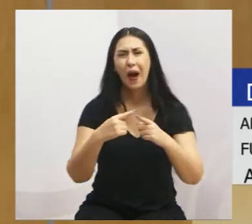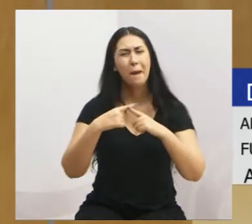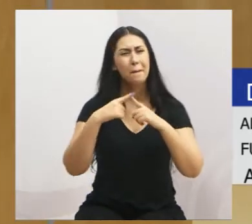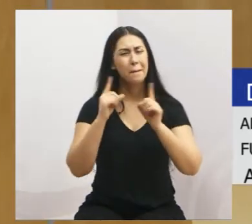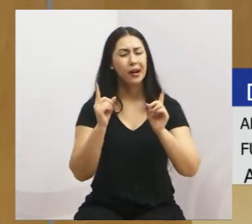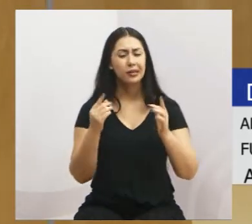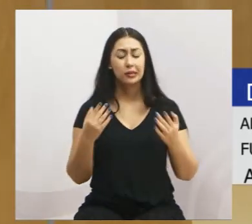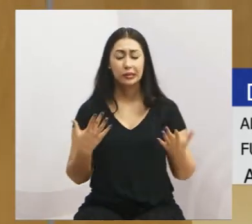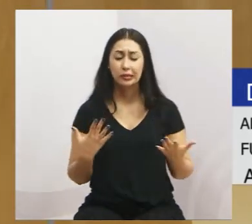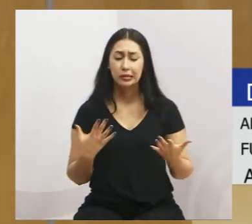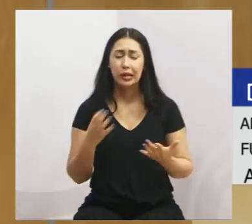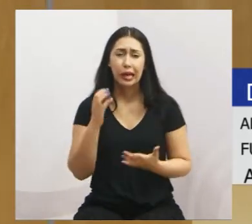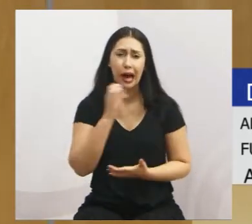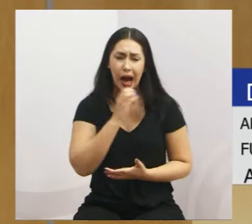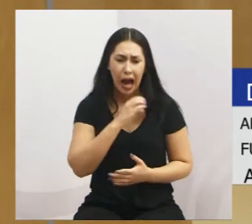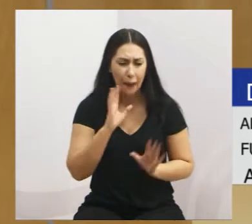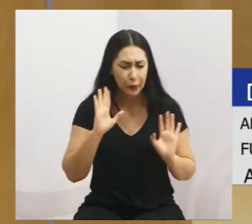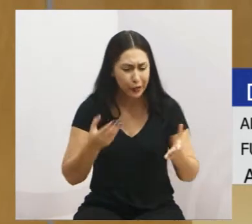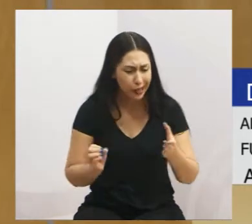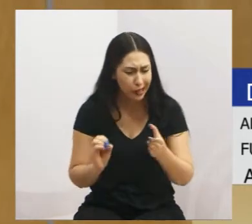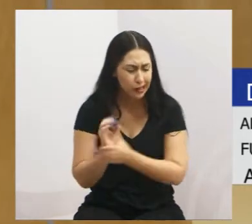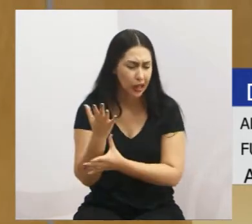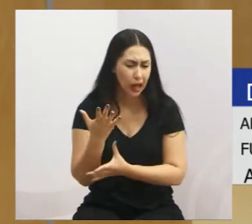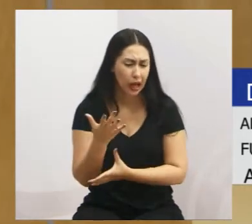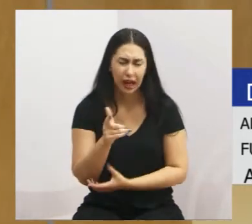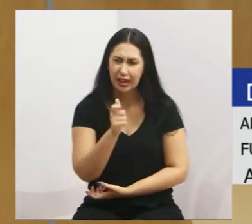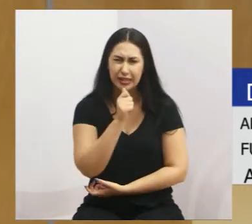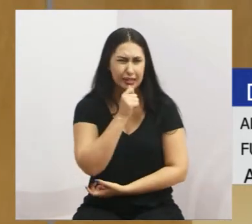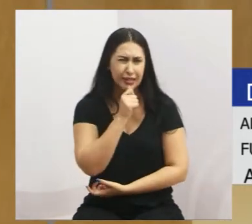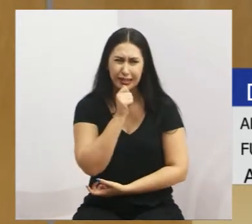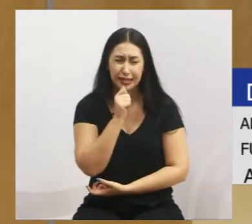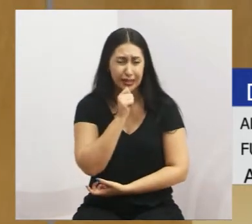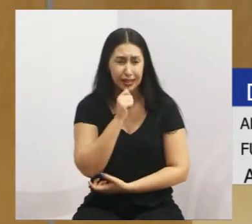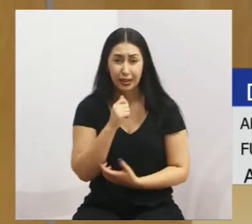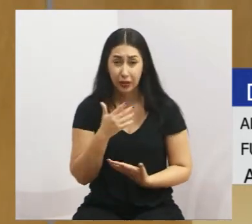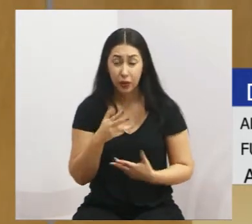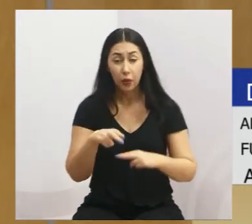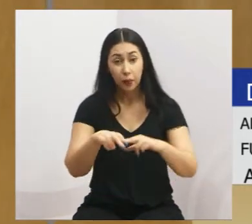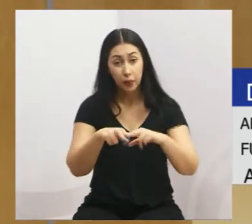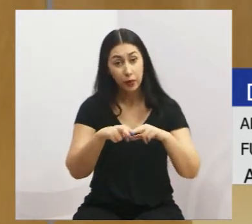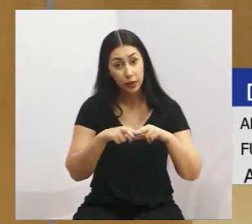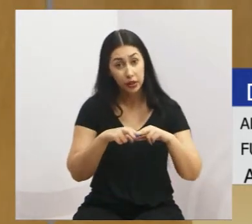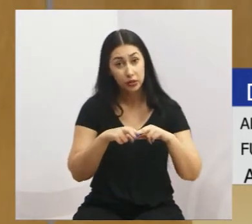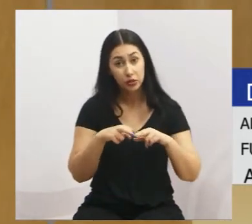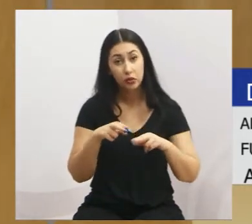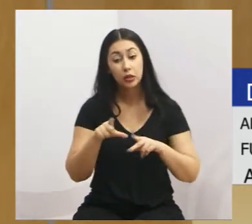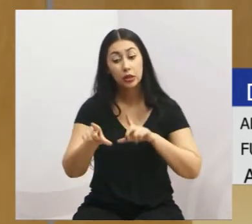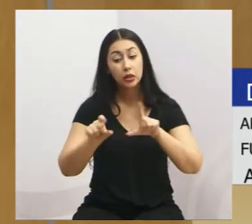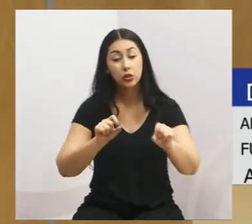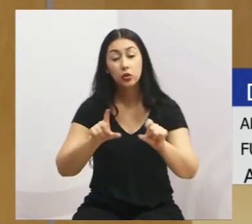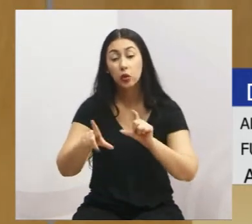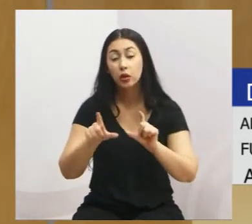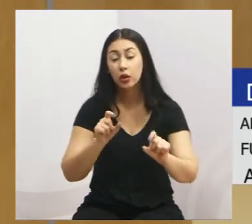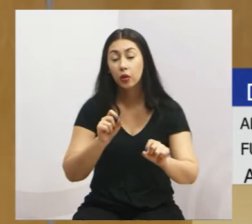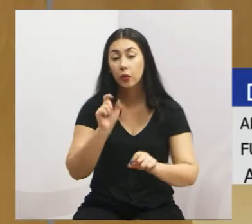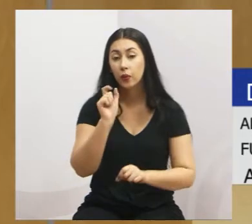precoce você ter uma Secretaria de Habitação nesse momento. Tá, por essa razão, optou-se